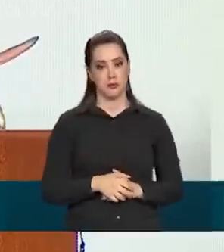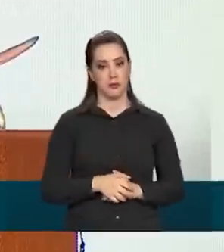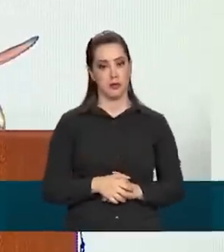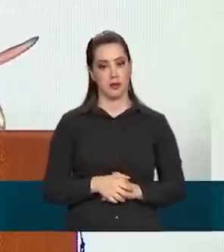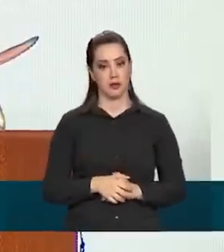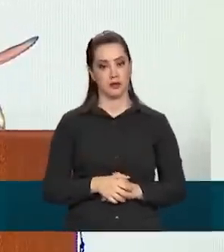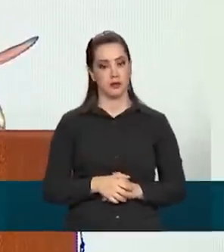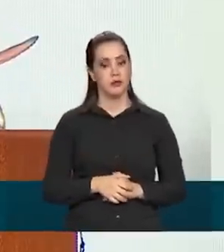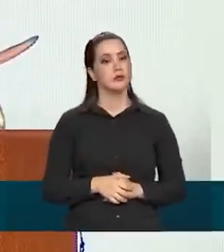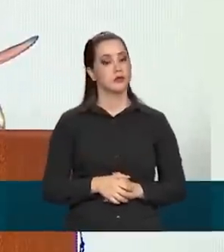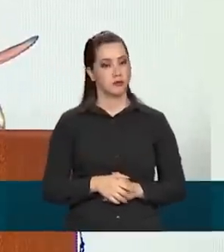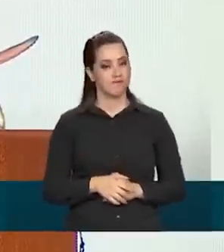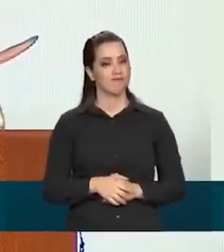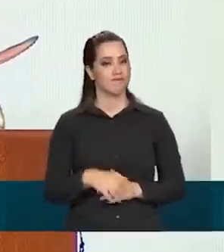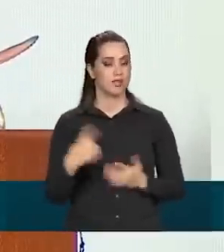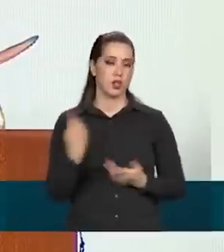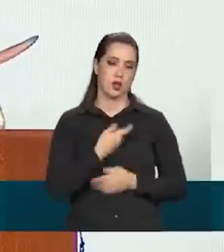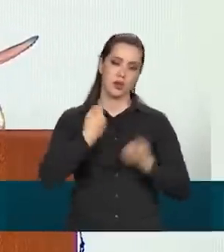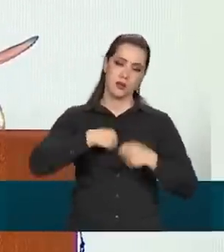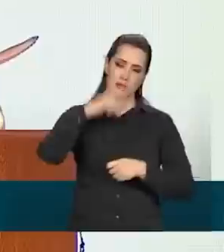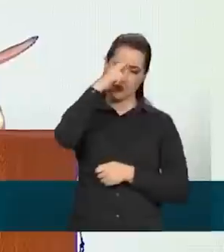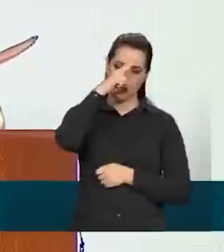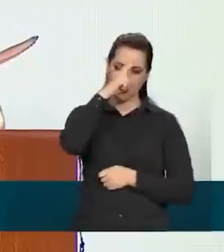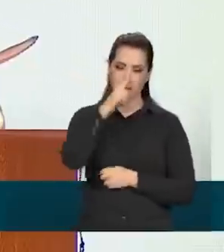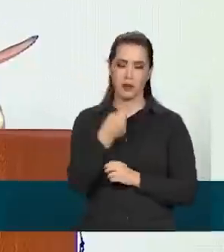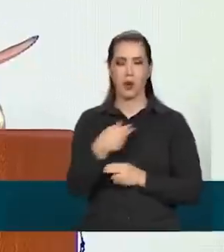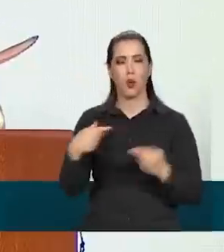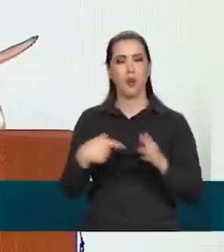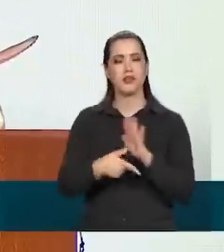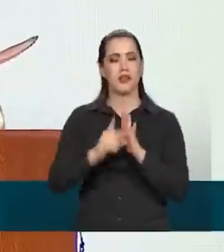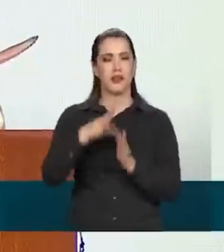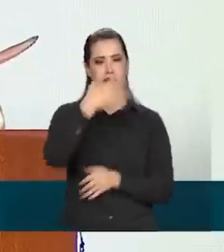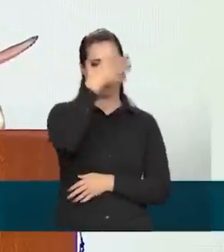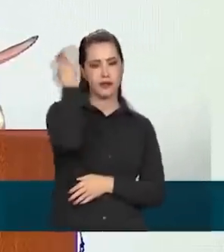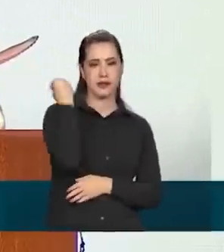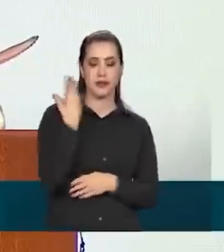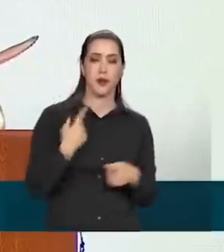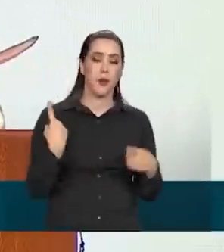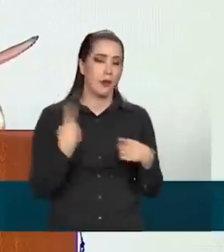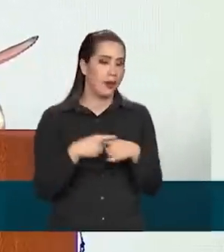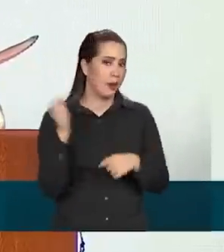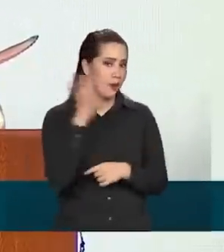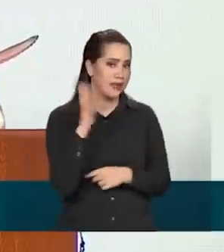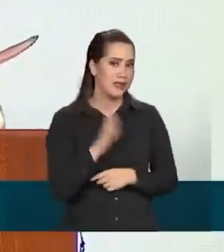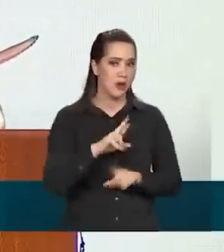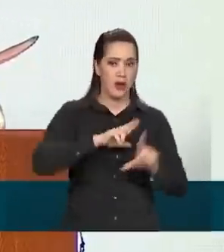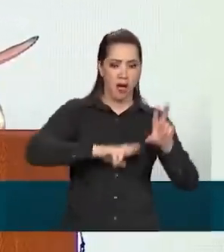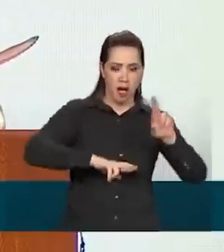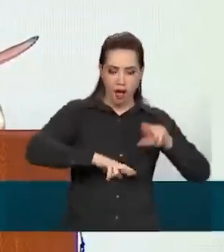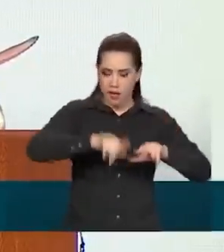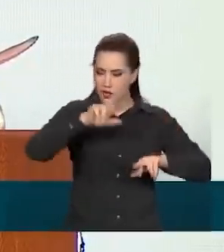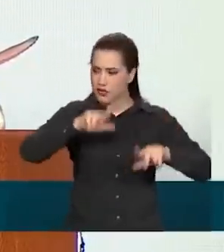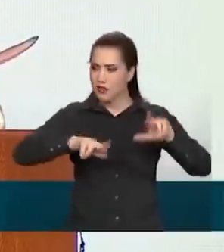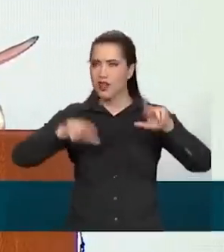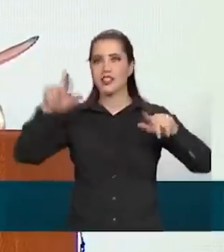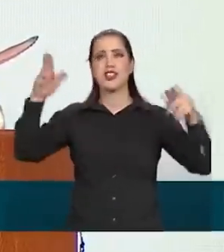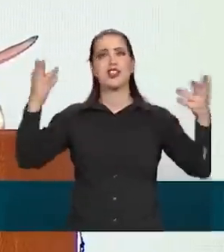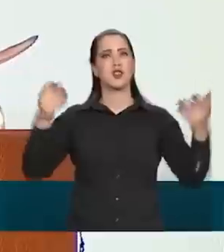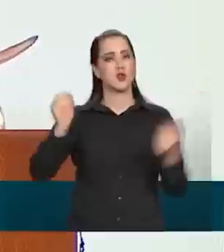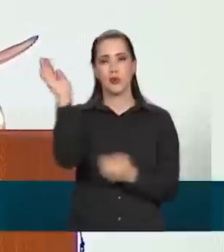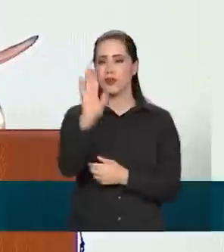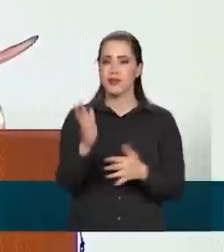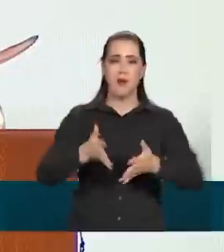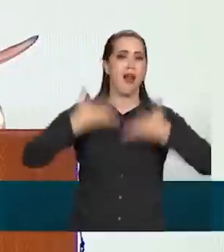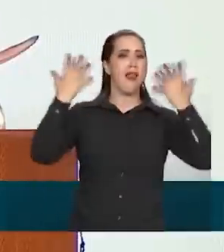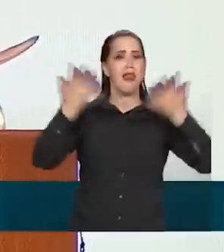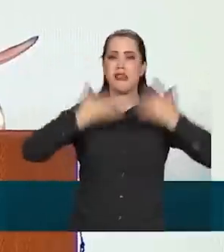o que estava sendo empurrado para o esquecimento. O Brasil é plural, o Brasil é alegria, o